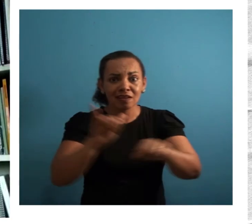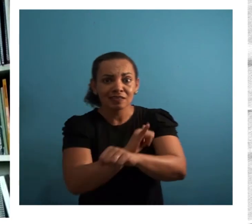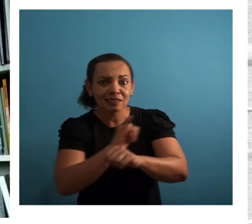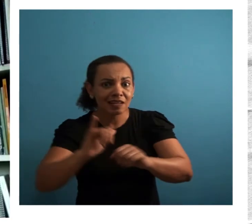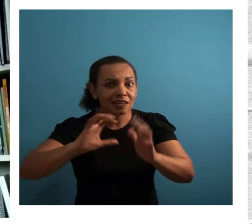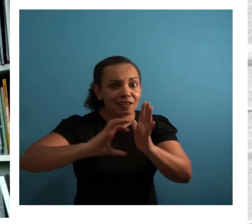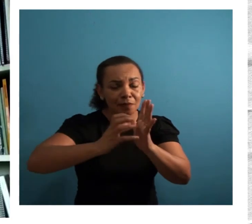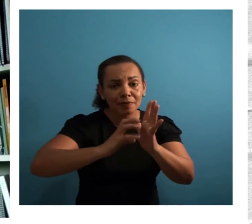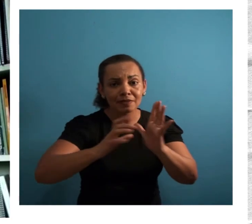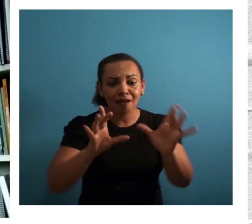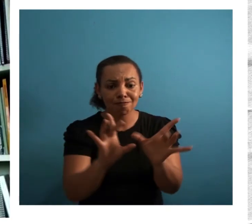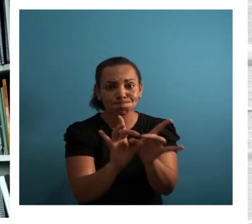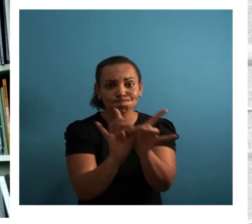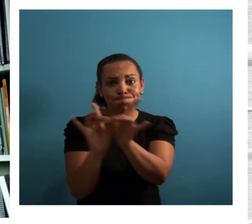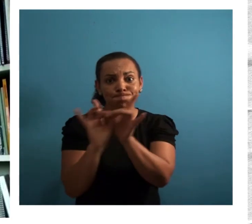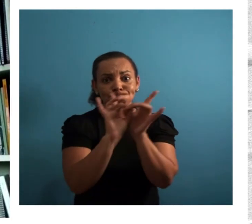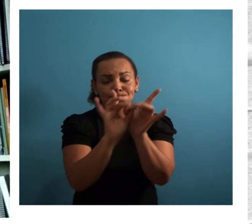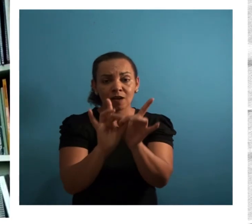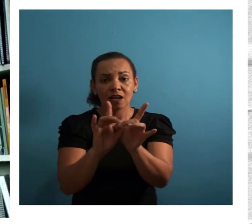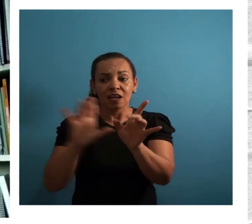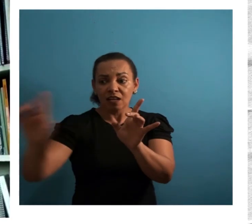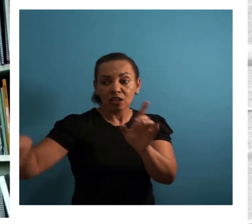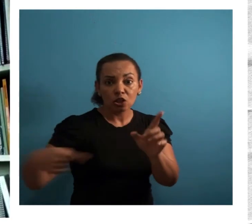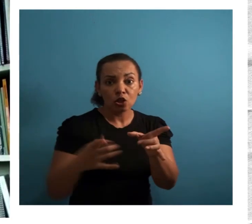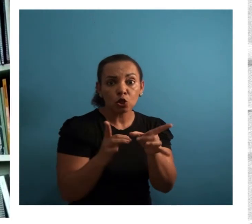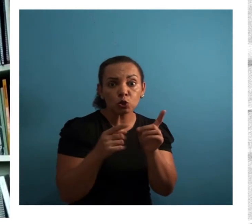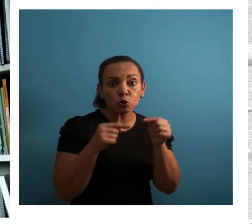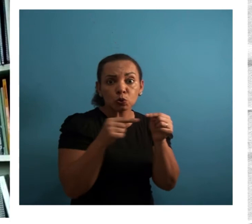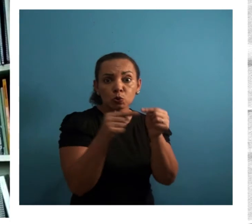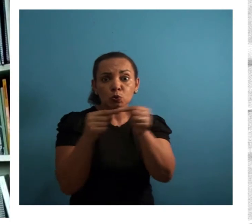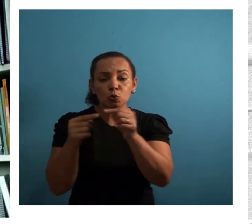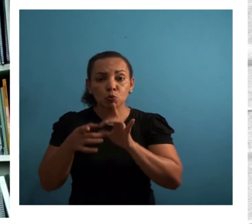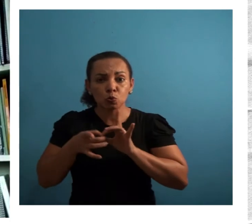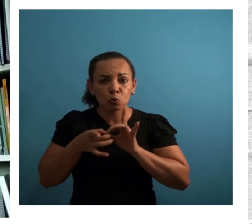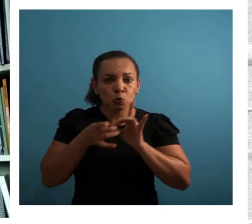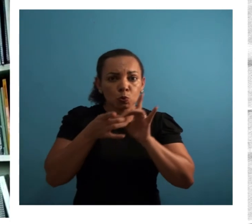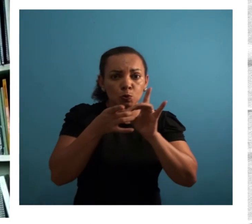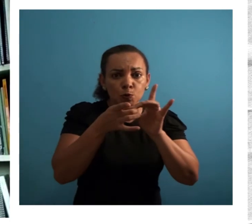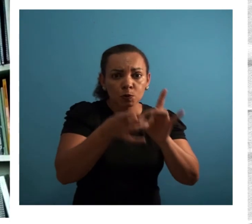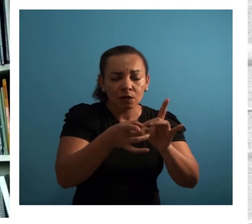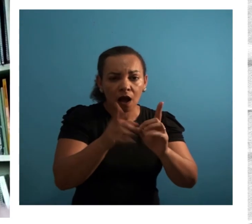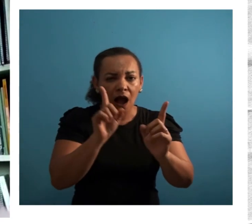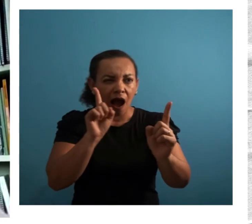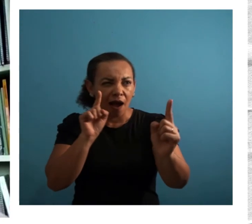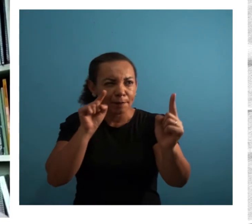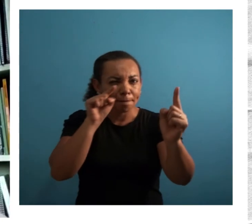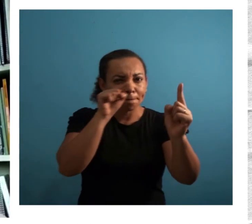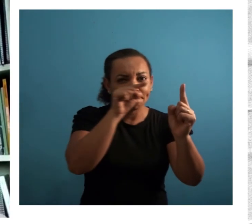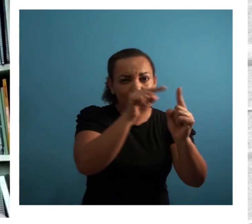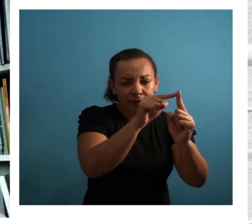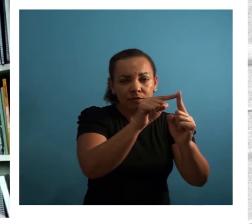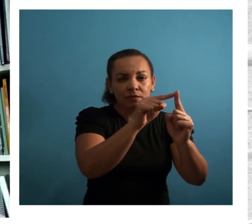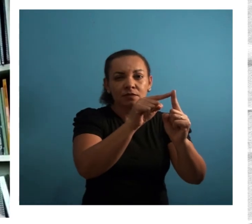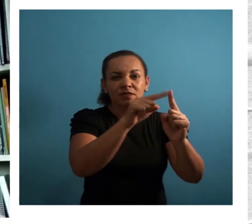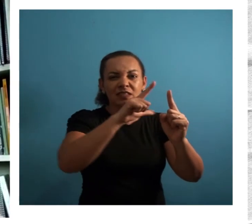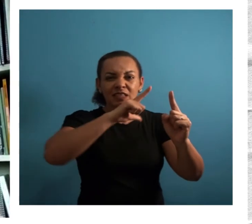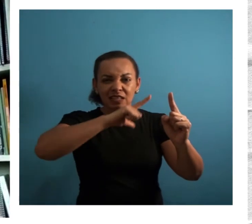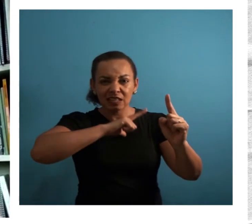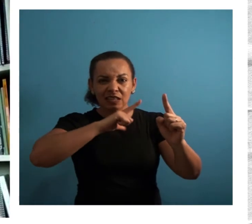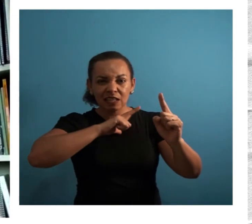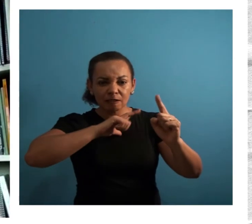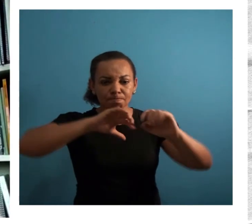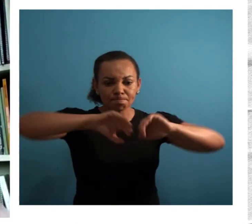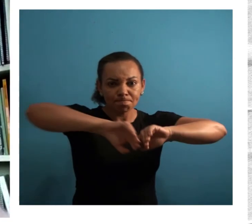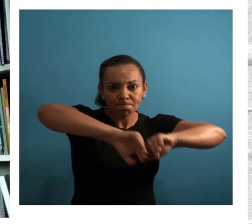unifica todas as forças e que nos levem a chegar a um ponto em que de fato se coloque um